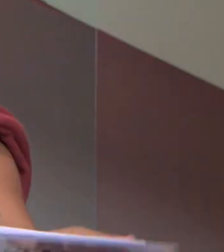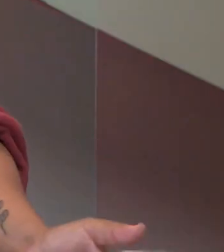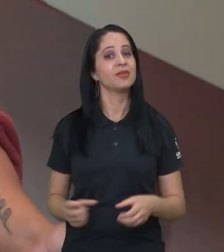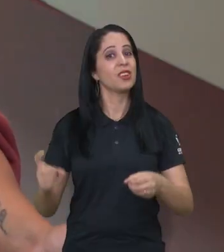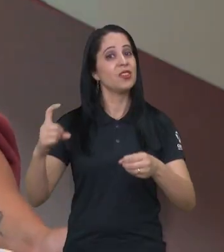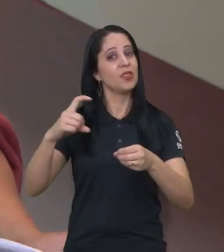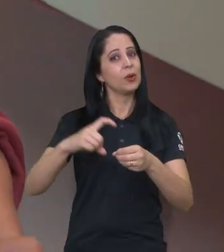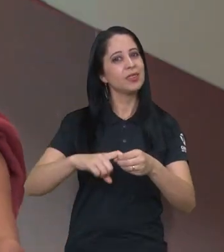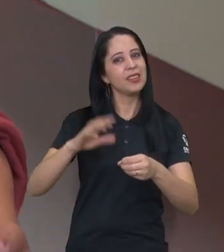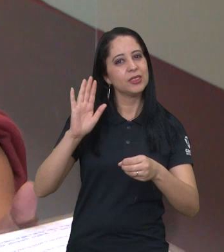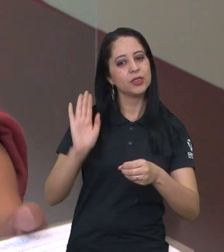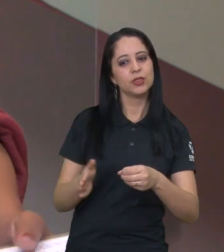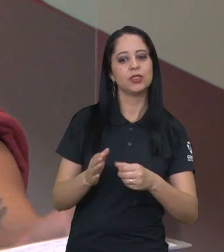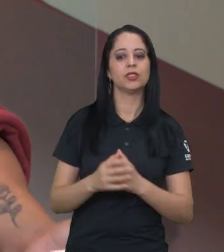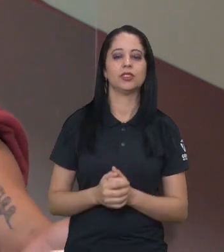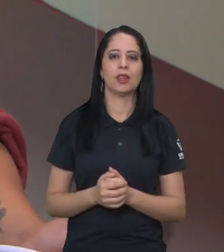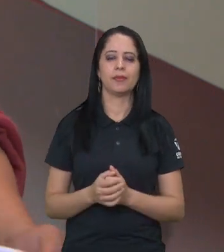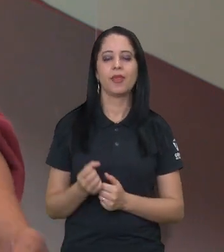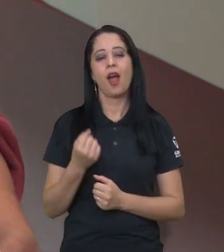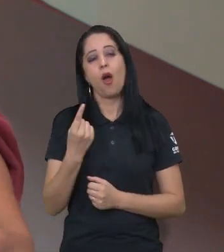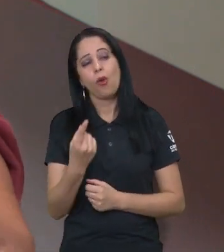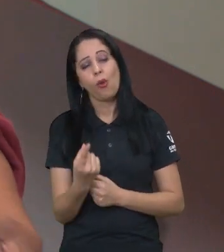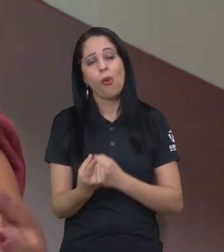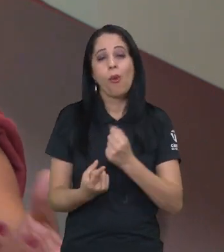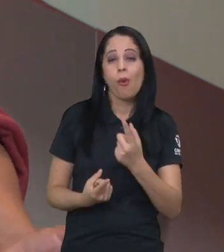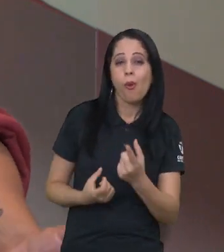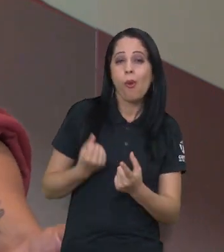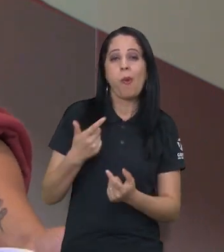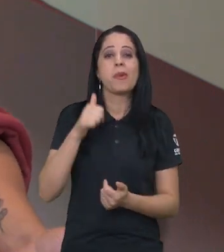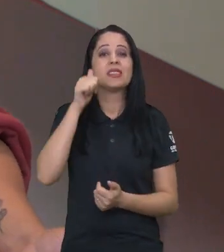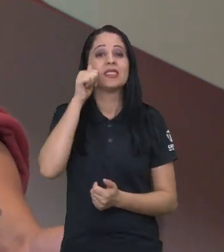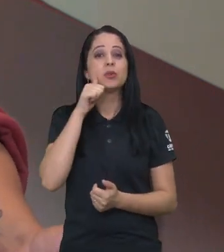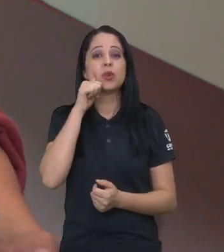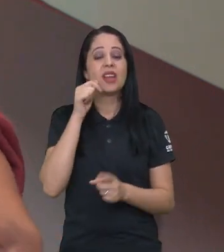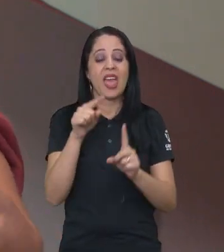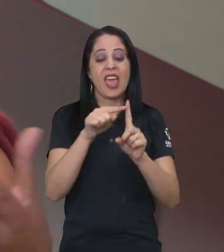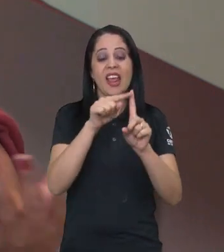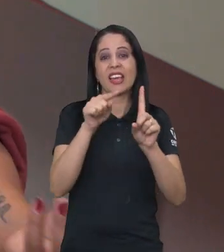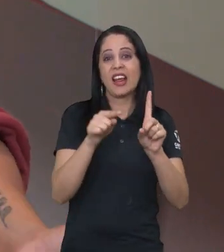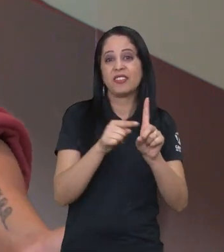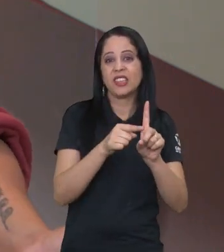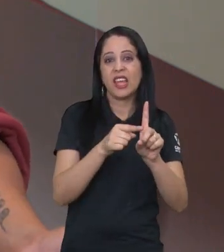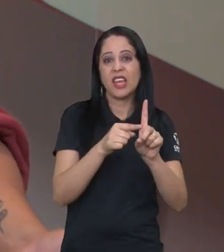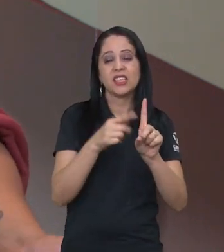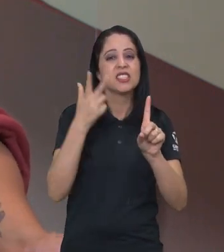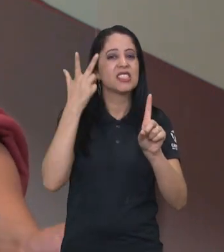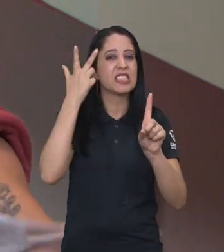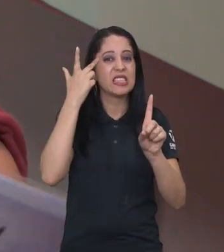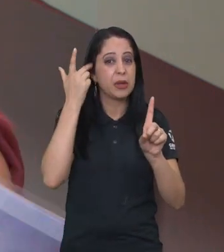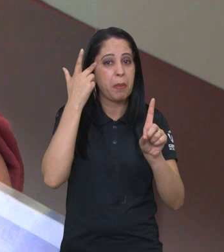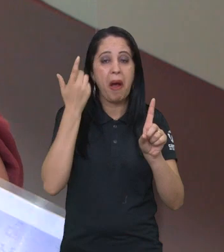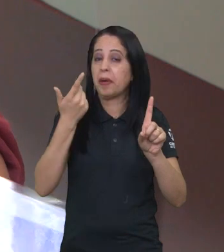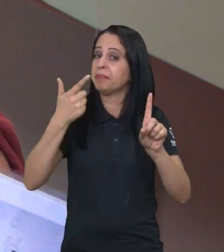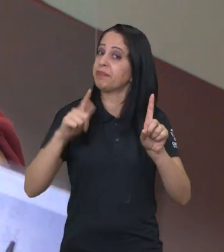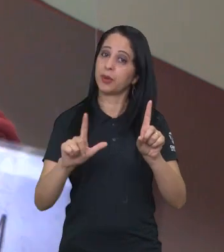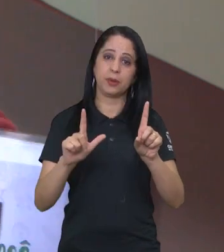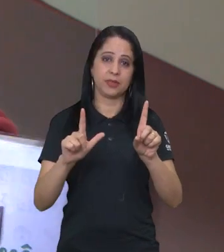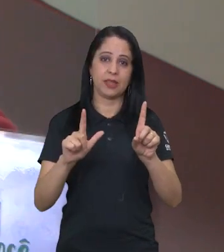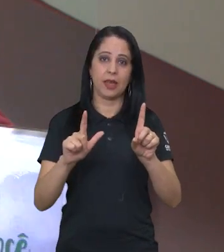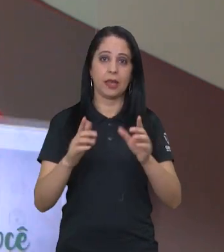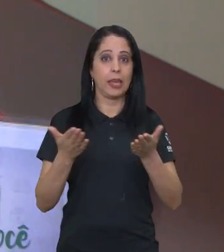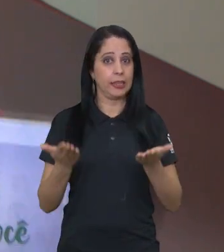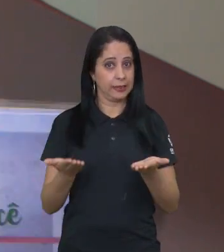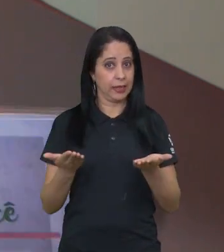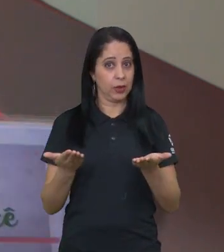Estamos de volta. Algumas mulheres encontram dificuldade para engravidar de forma natural. E no programa de hoje nós estamos falando